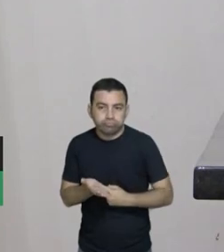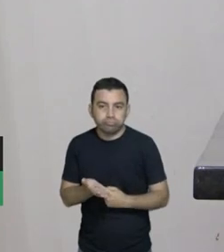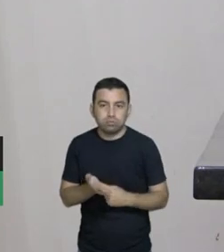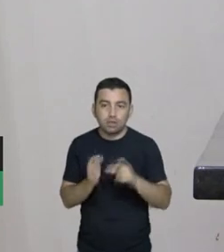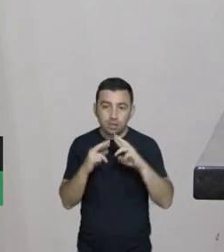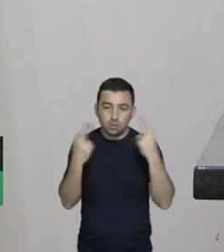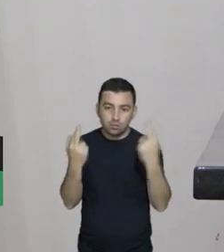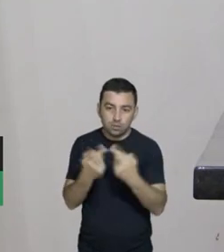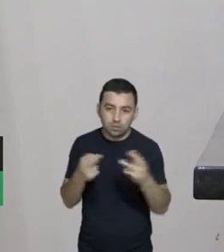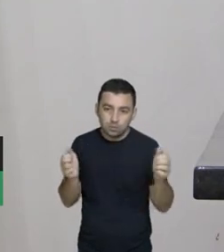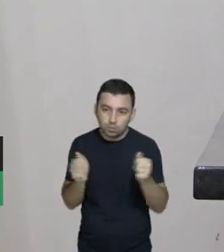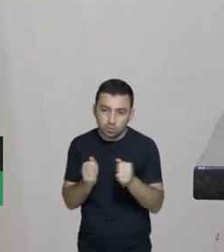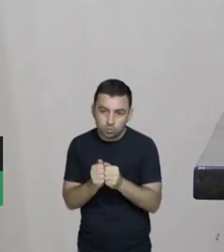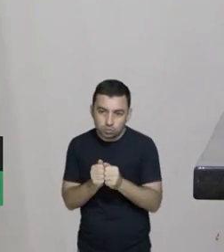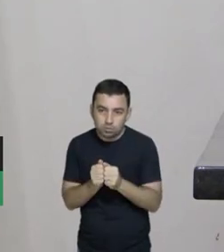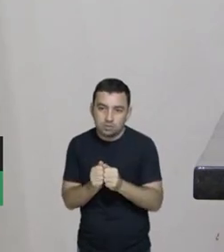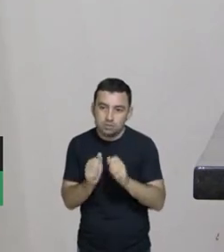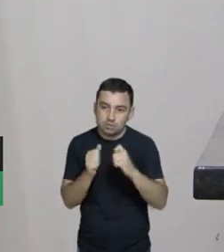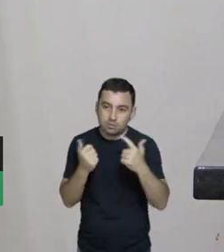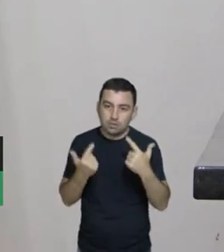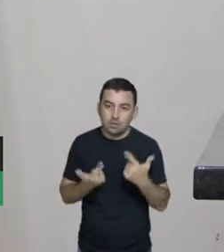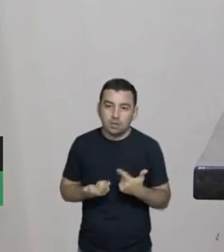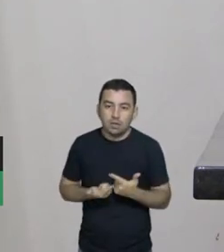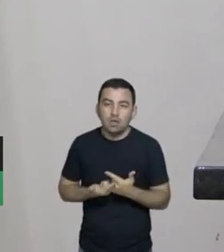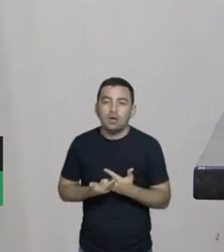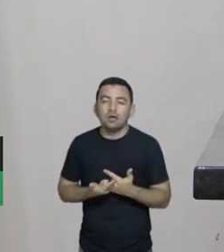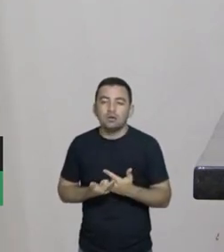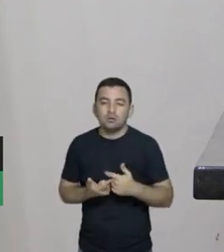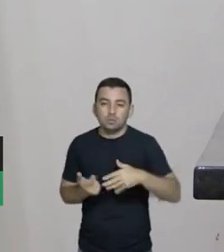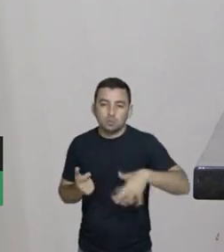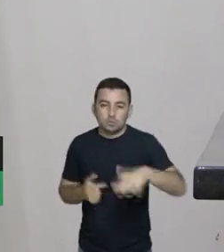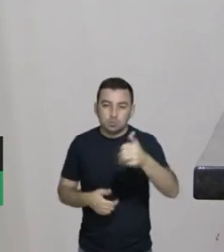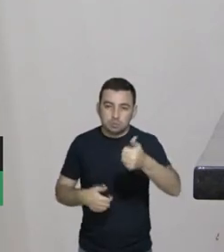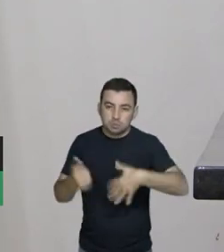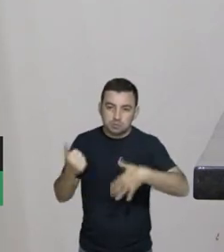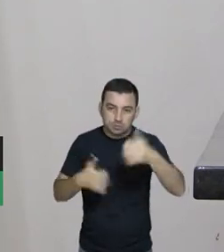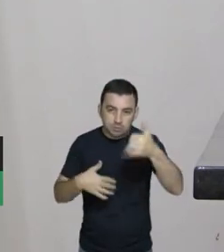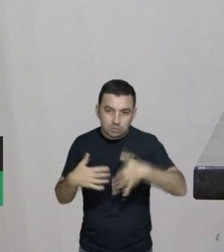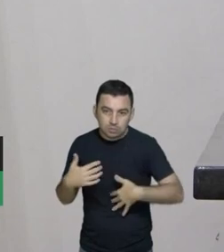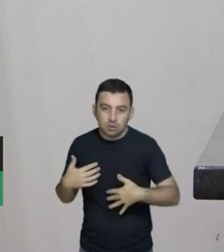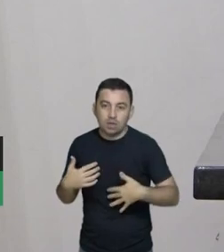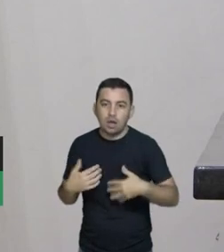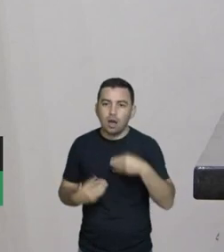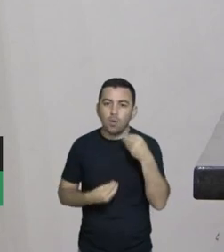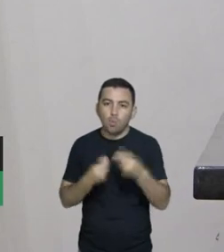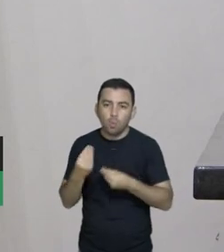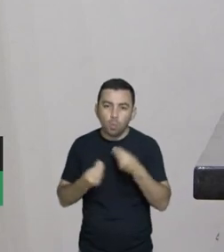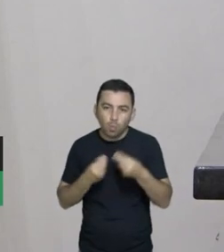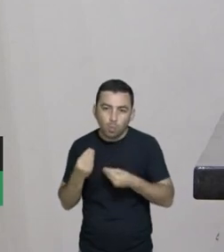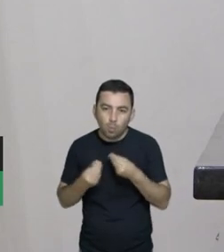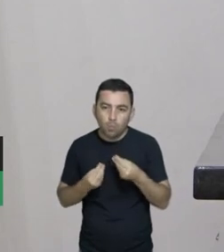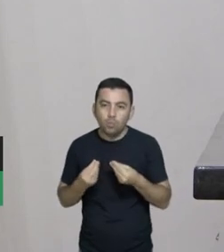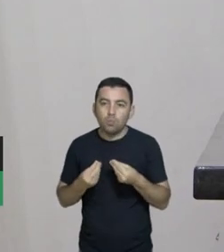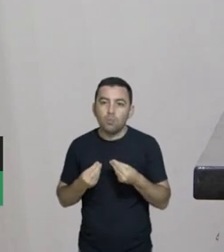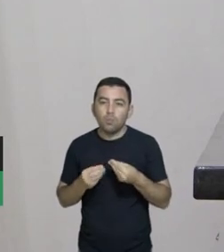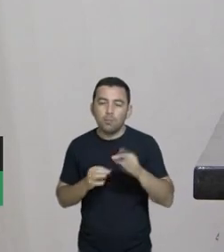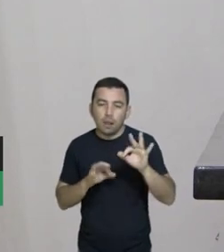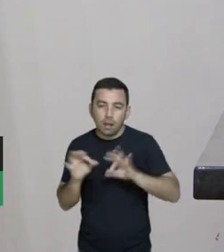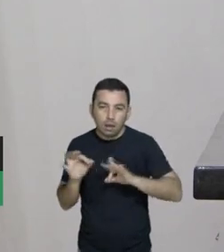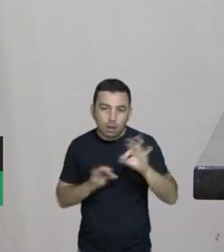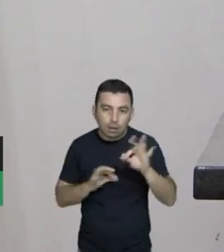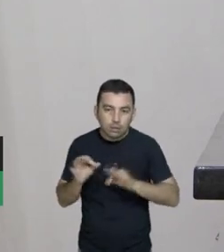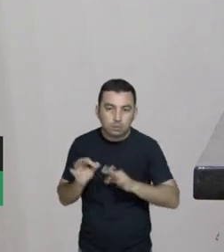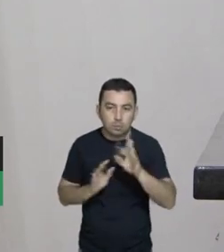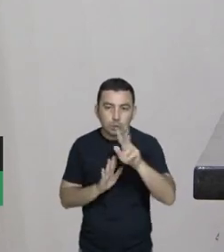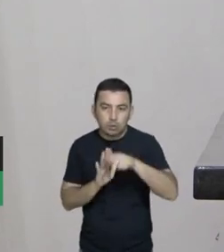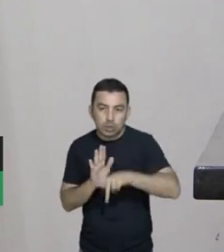Casa Legislativa para explicar a todos nós e explanar também acerca dos planos, projetos,